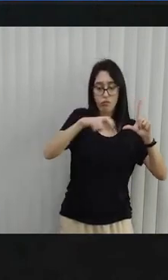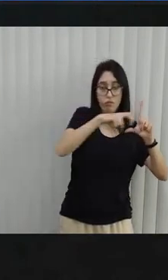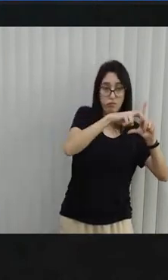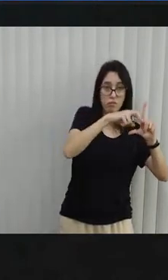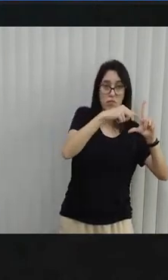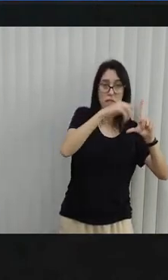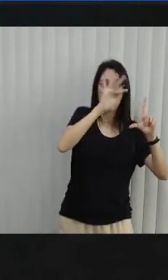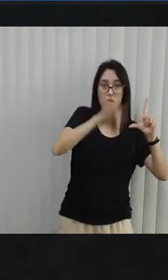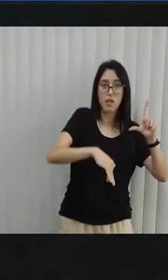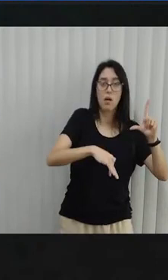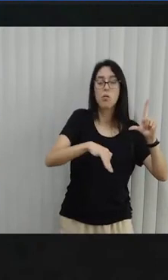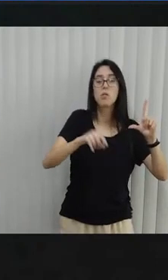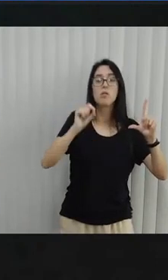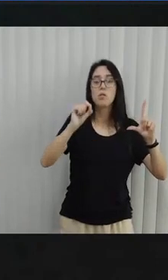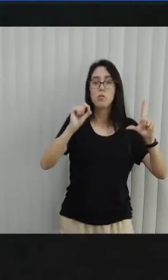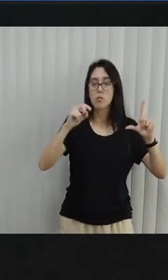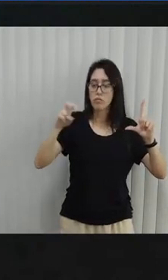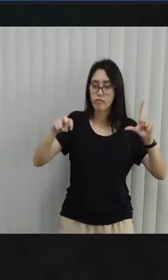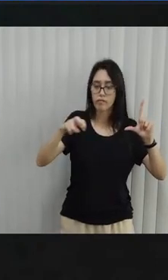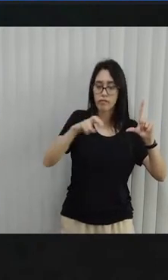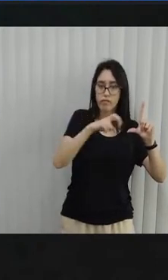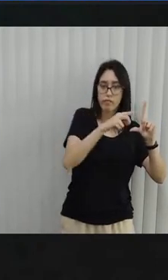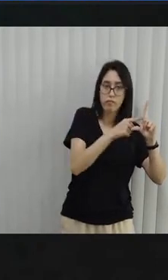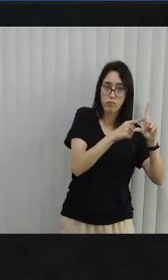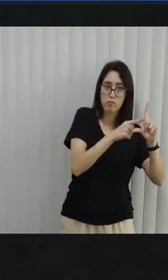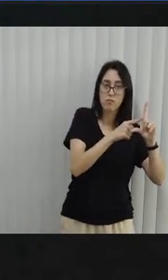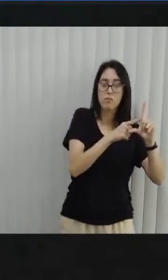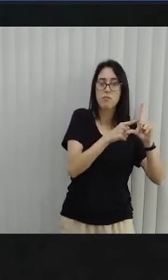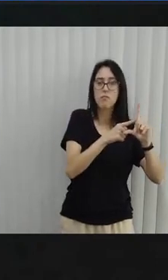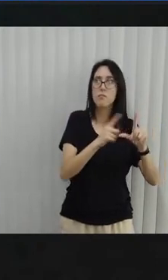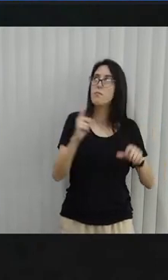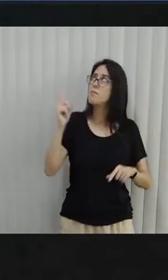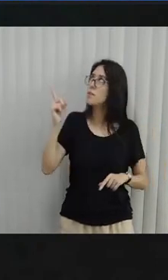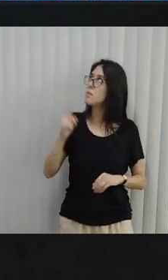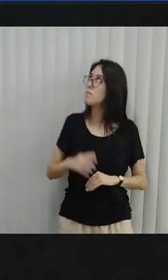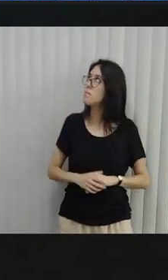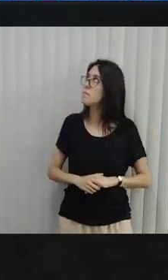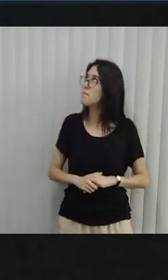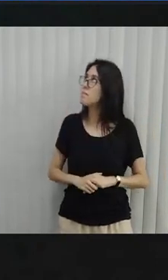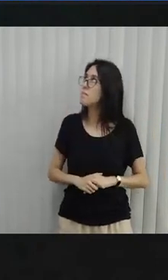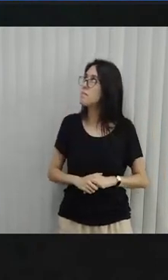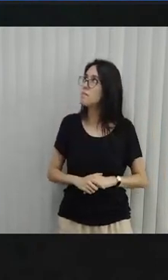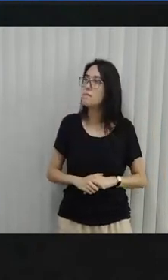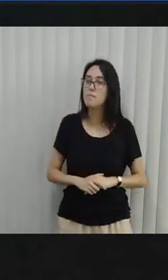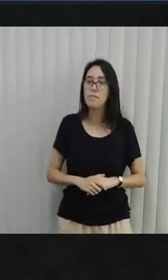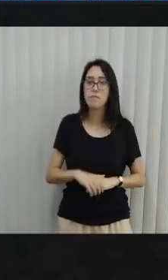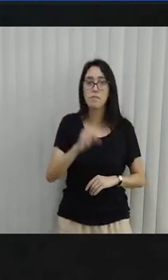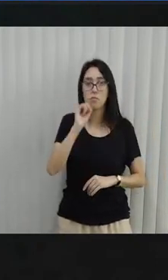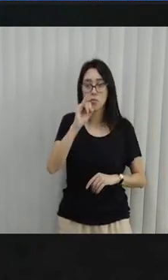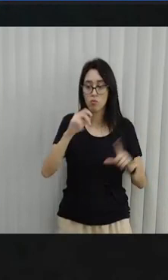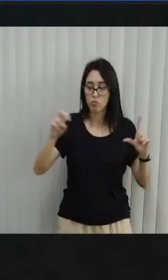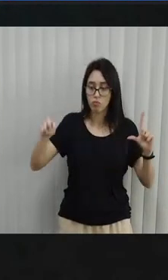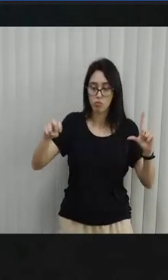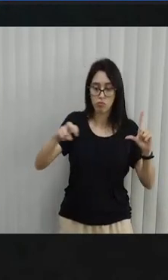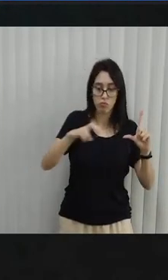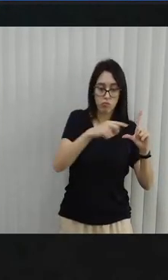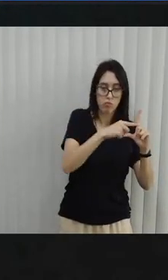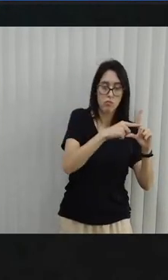o nosso cacto aqui, quando ele chegar nessa posição aqui, deixa eu ver se eu consigo empurrar um pouquinho mais, quando ele chegar nessa posição de